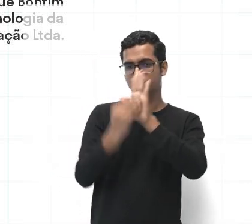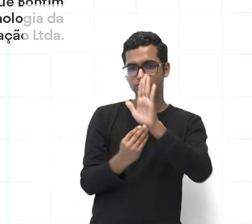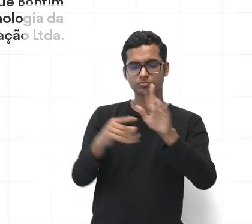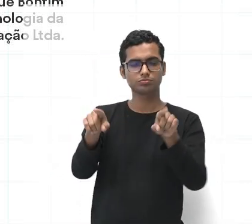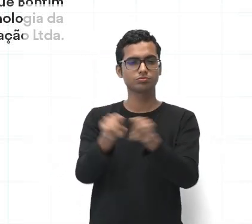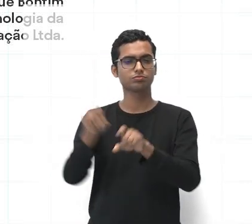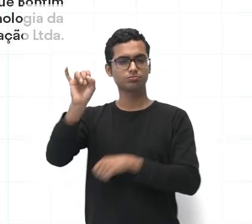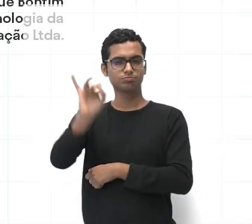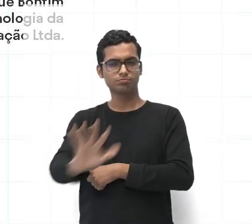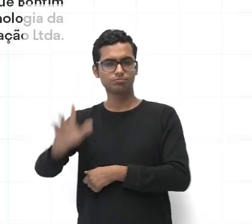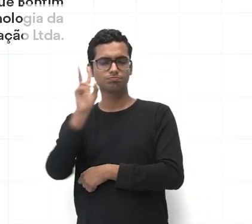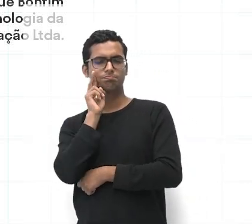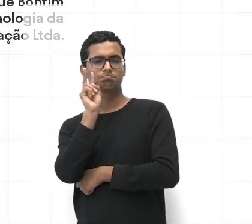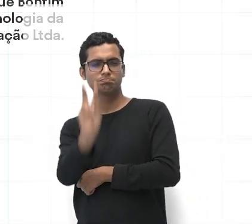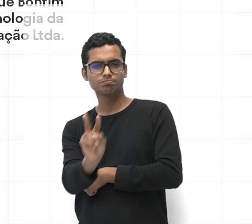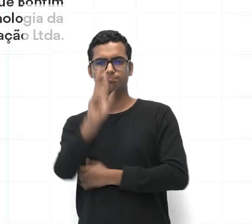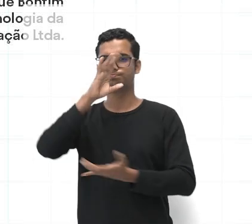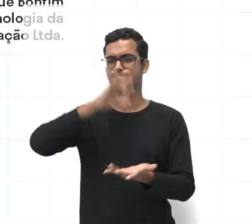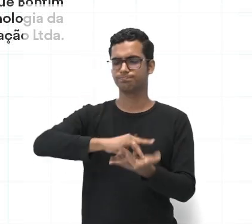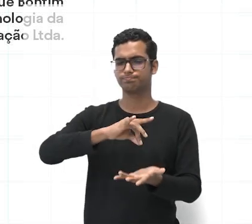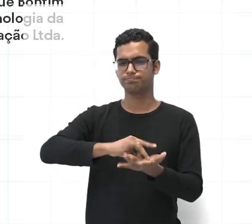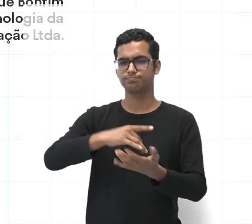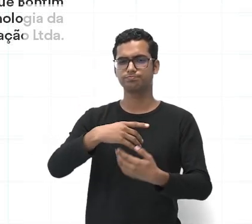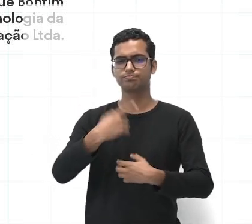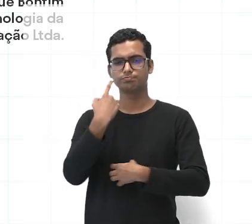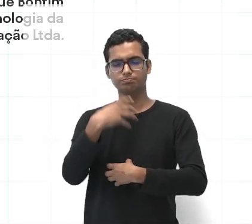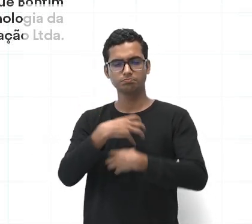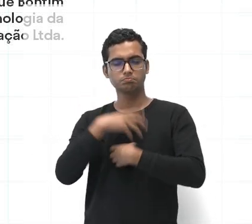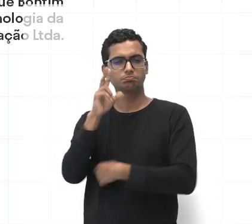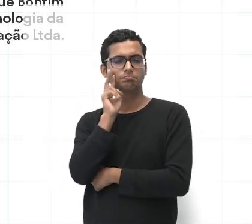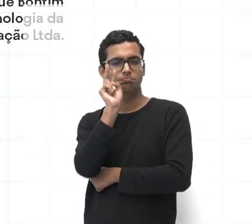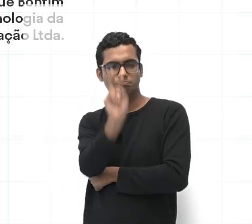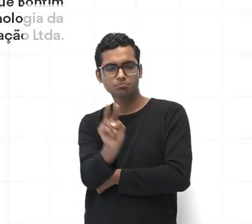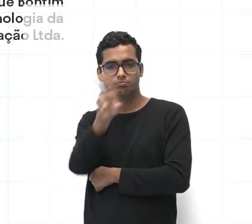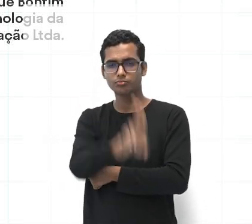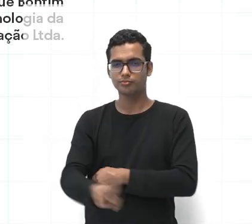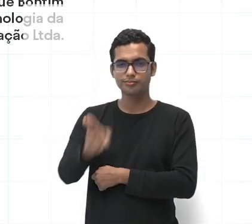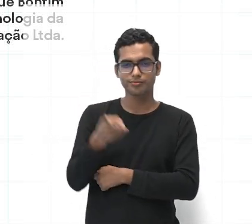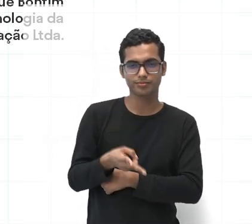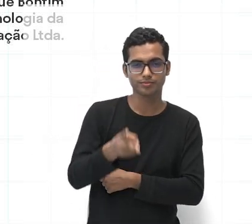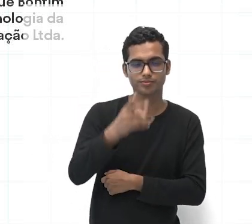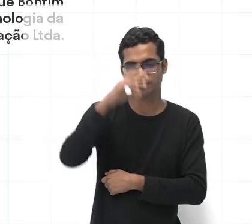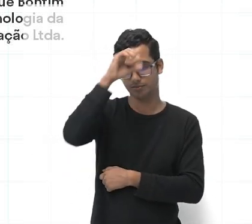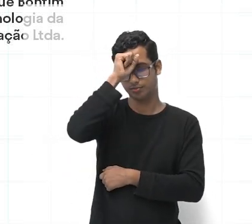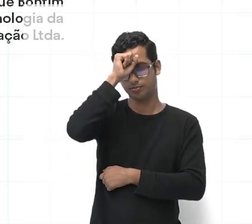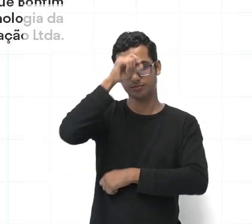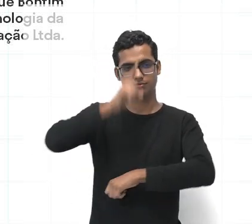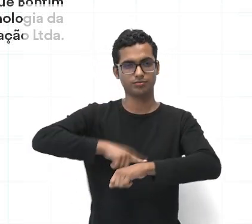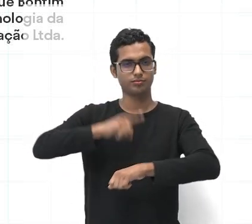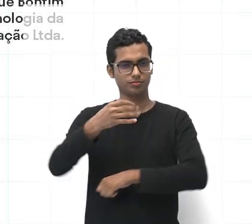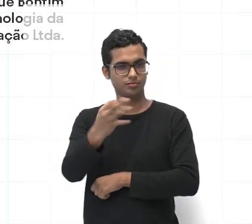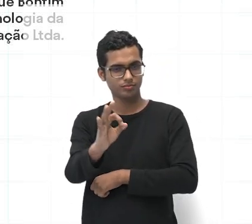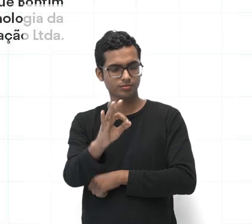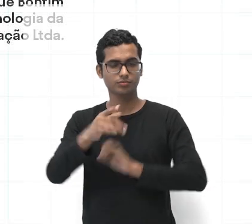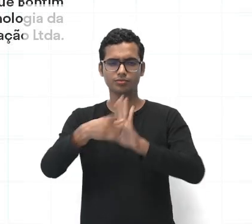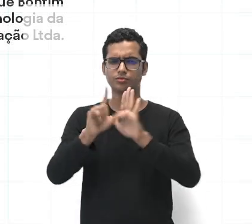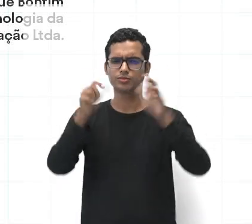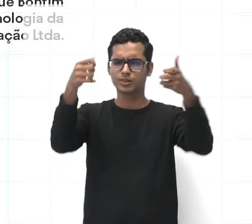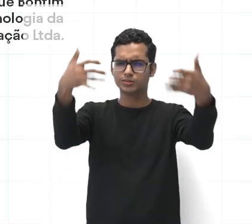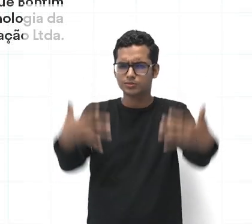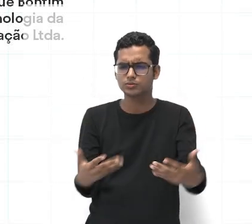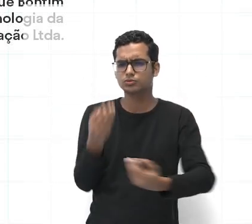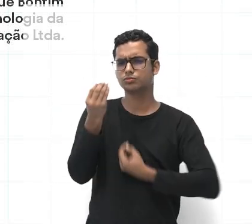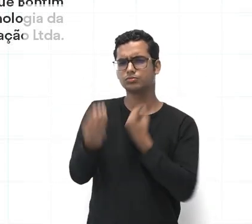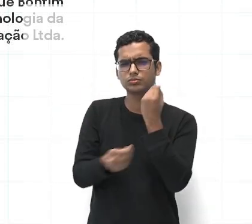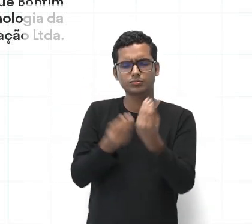como imagens, que é um órgão sensorial, a visão, bastante utilizado no aprendizado. Mas antes de entender